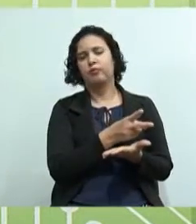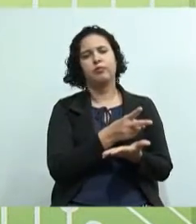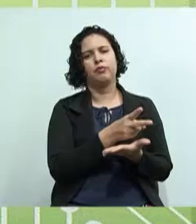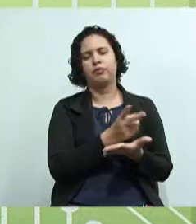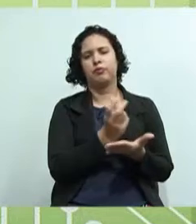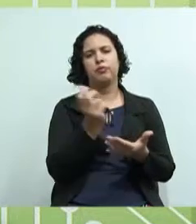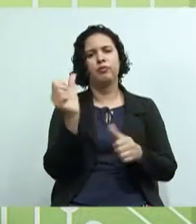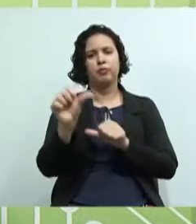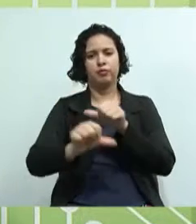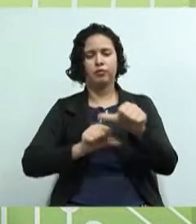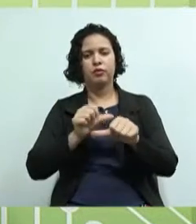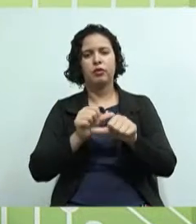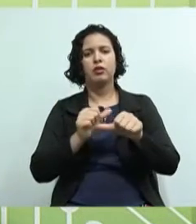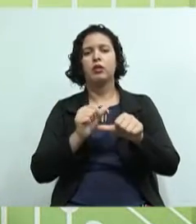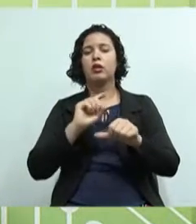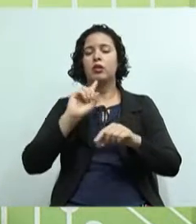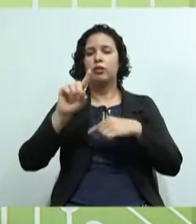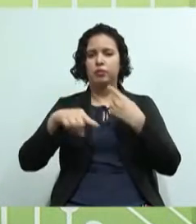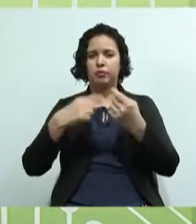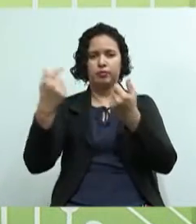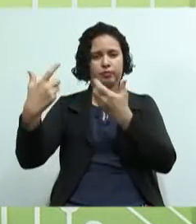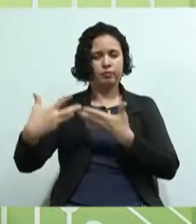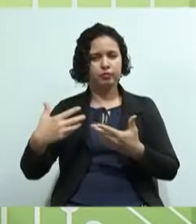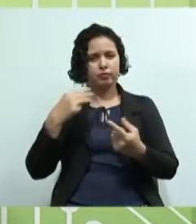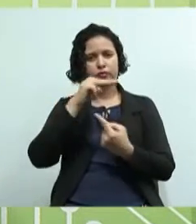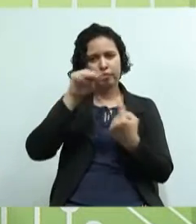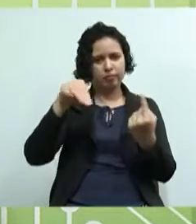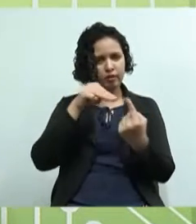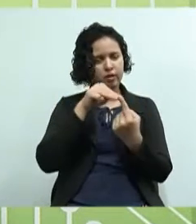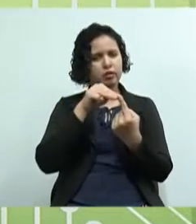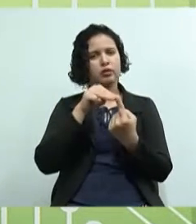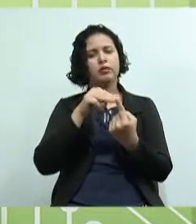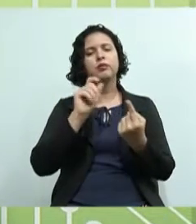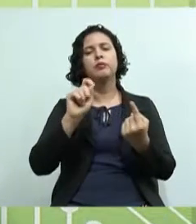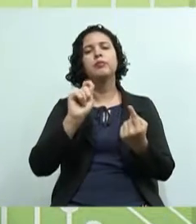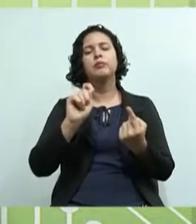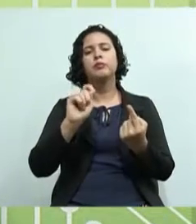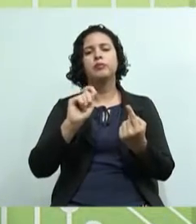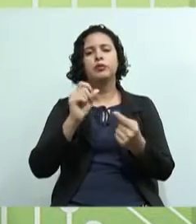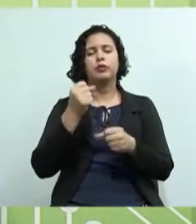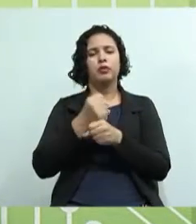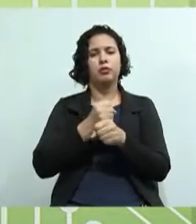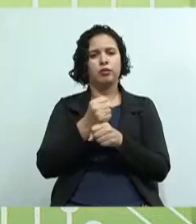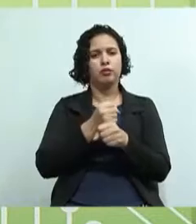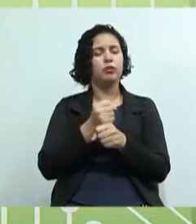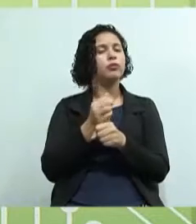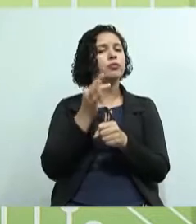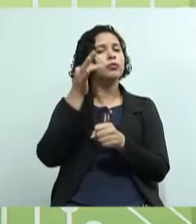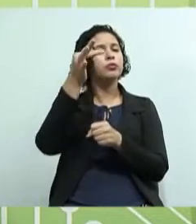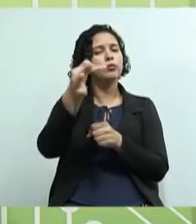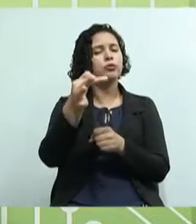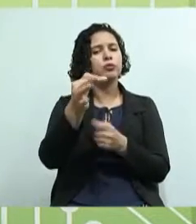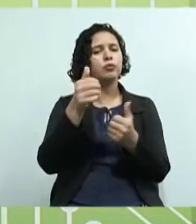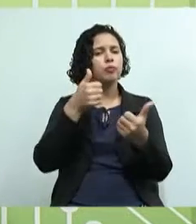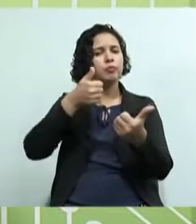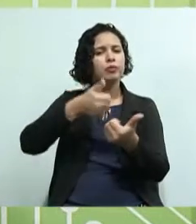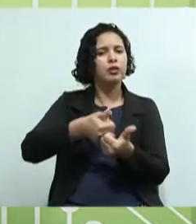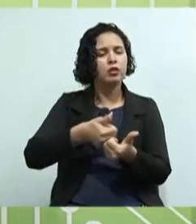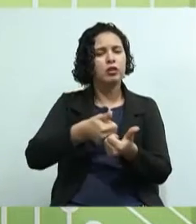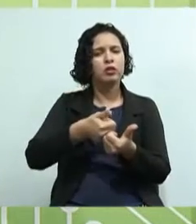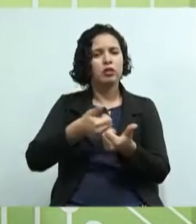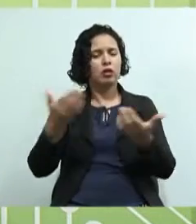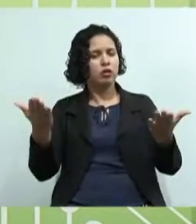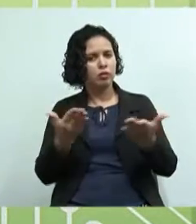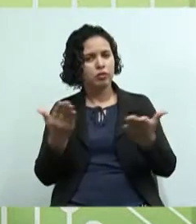falar daqui a pouco em metas, que é algo que vai ser alcançável, mas é alcançável em longo prazo, tá? Em médio prazo também. Mas tudo